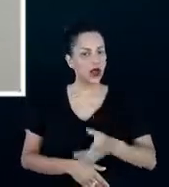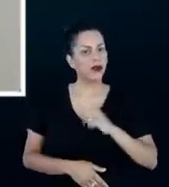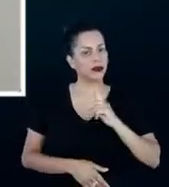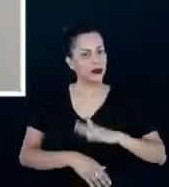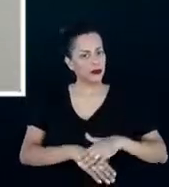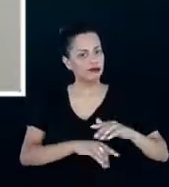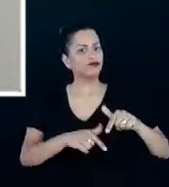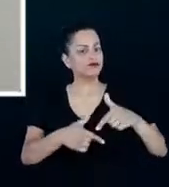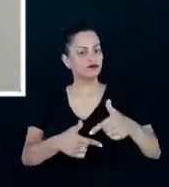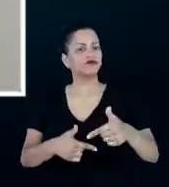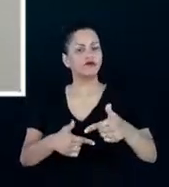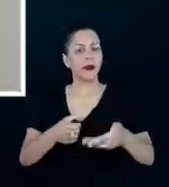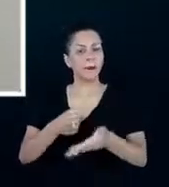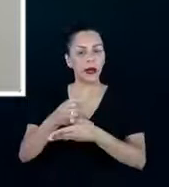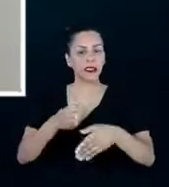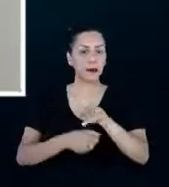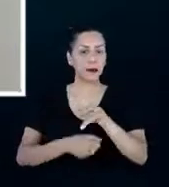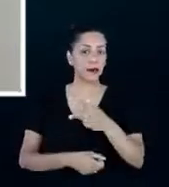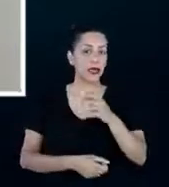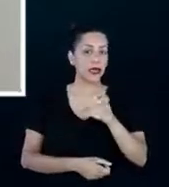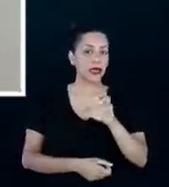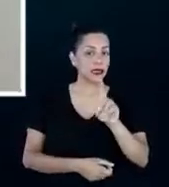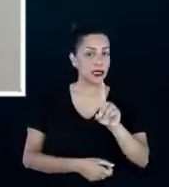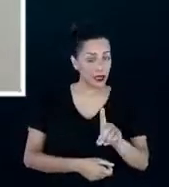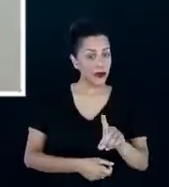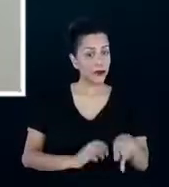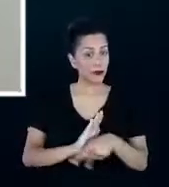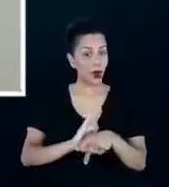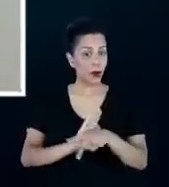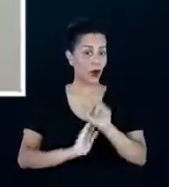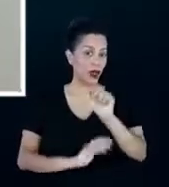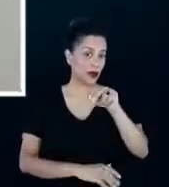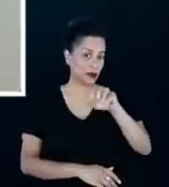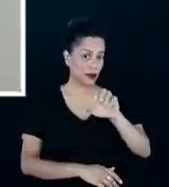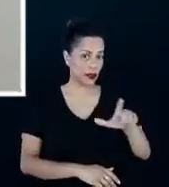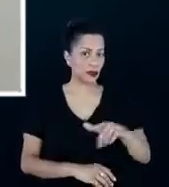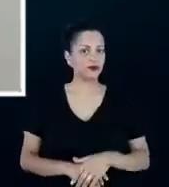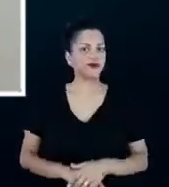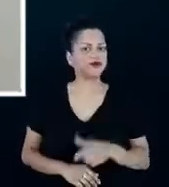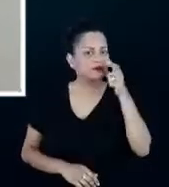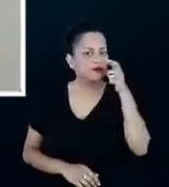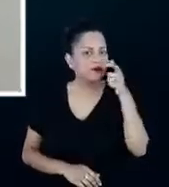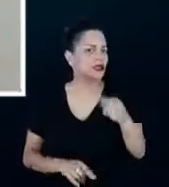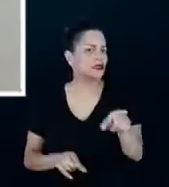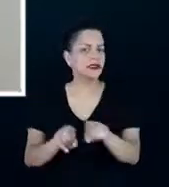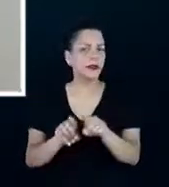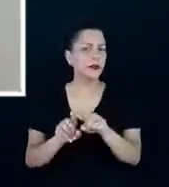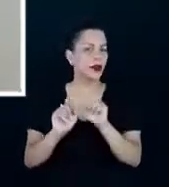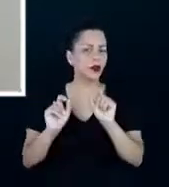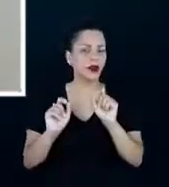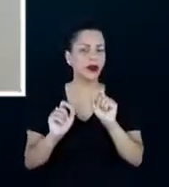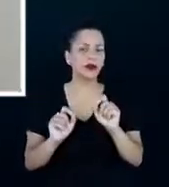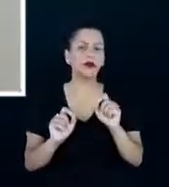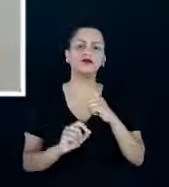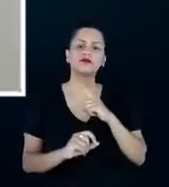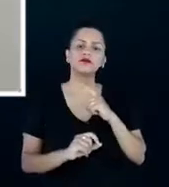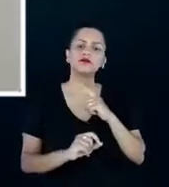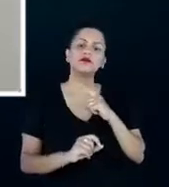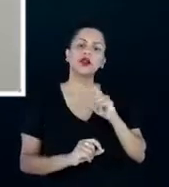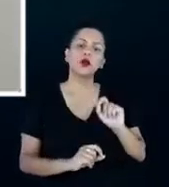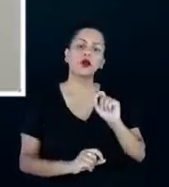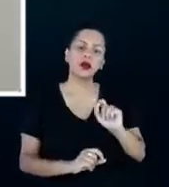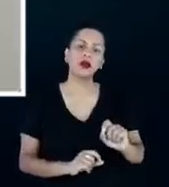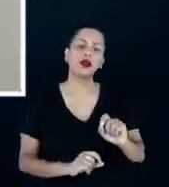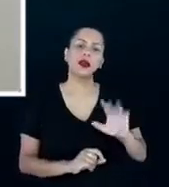P&D regulado da ANEEL. Por outro lado, uma coisa muito interessante, quando a gente olha, né, para a renovabilidade da